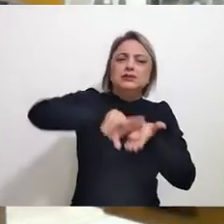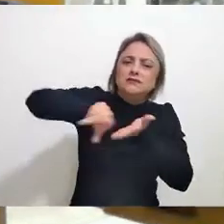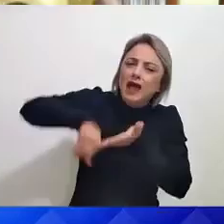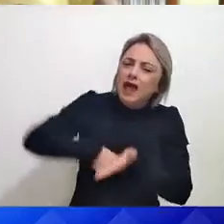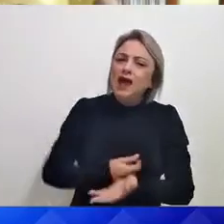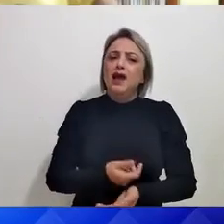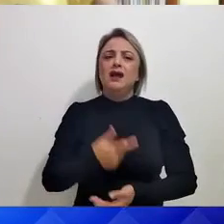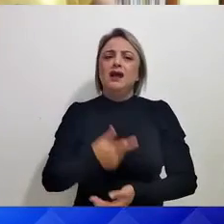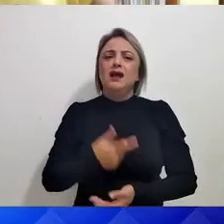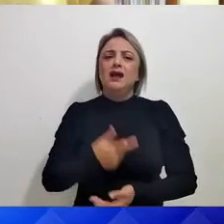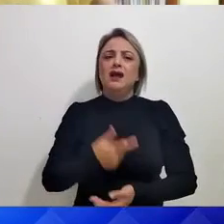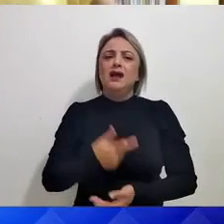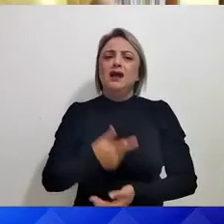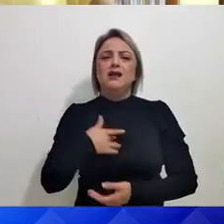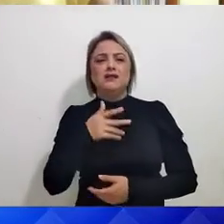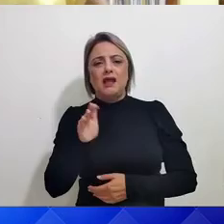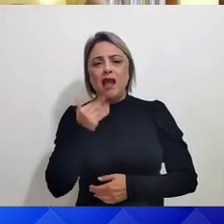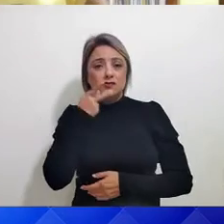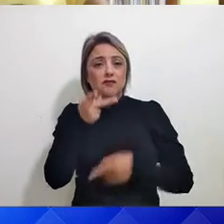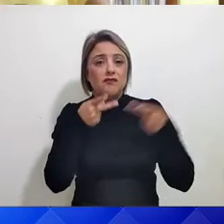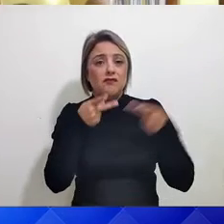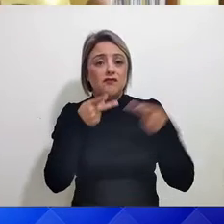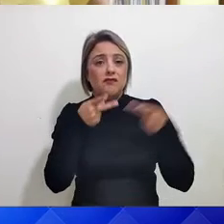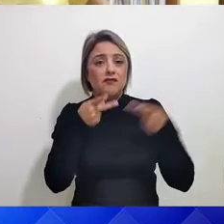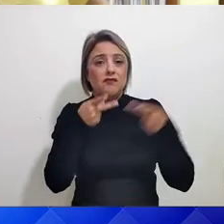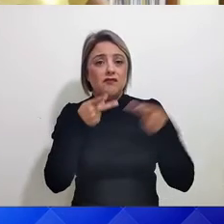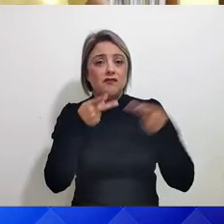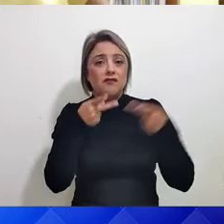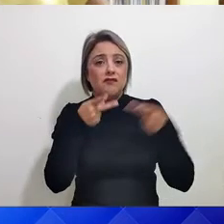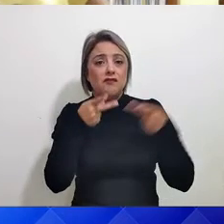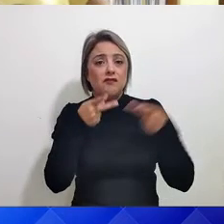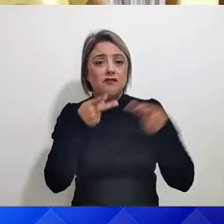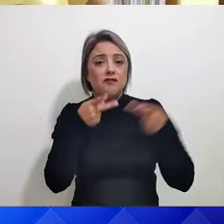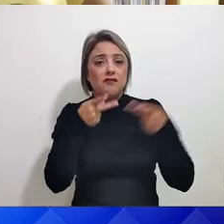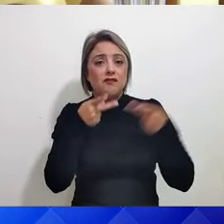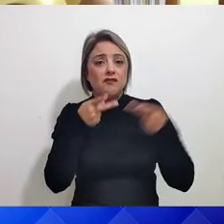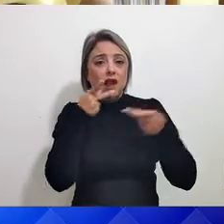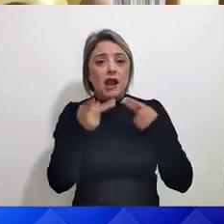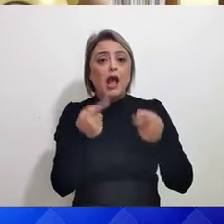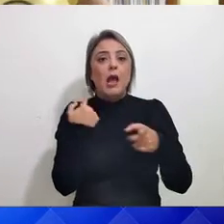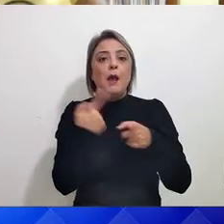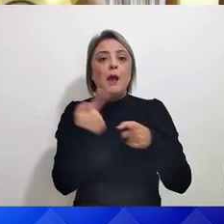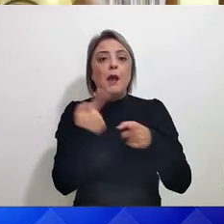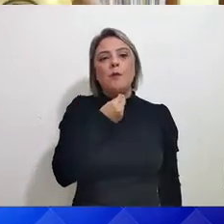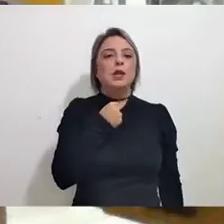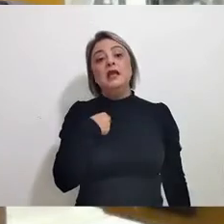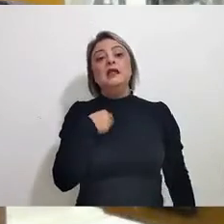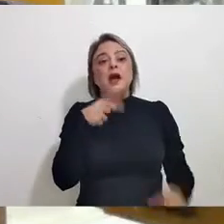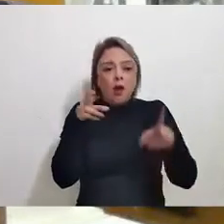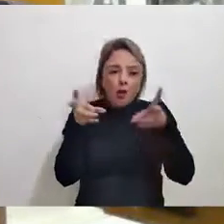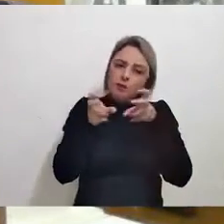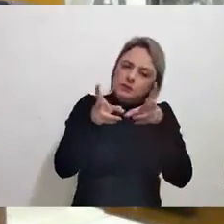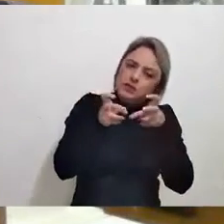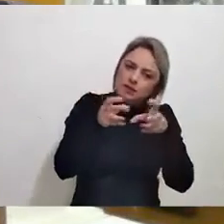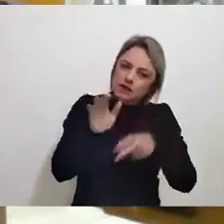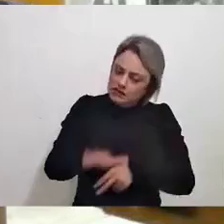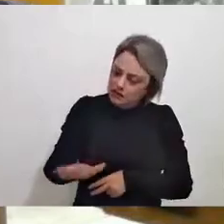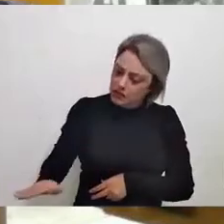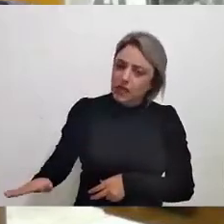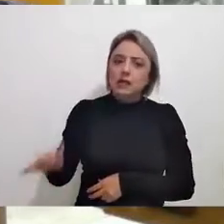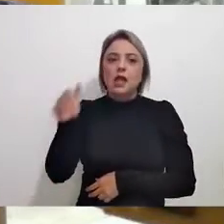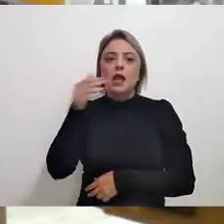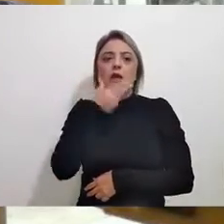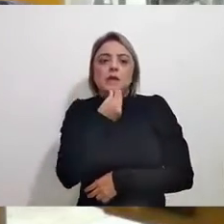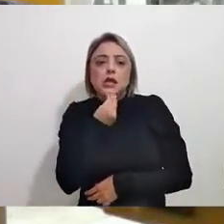contar porque ele era menino, ele não podia contar. Então, assim, a gente precisa observar muito essa criança, que seja menino, que seja menina, que seja quem